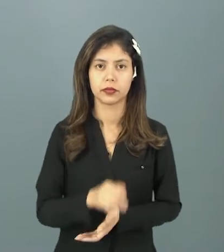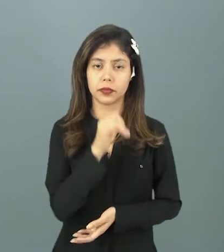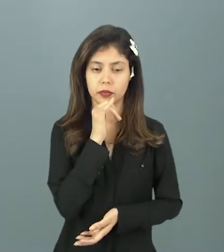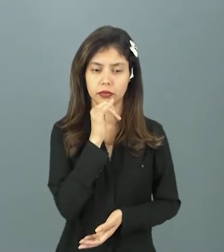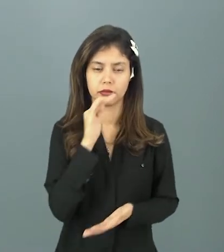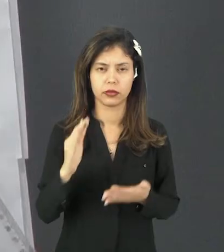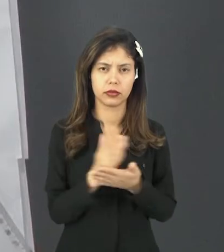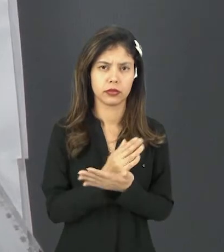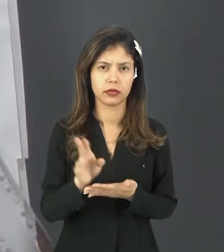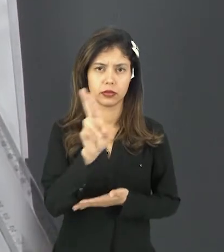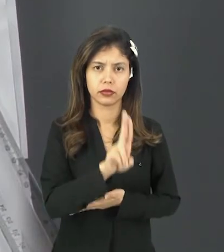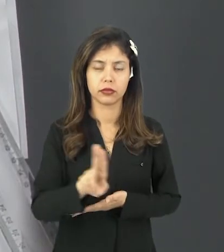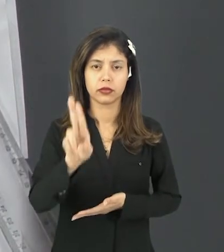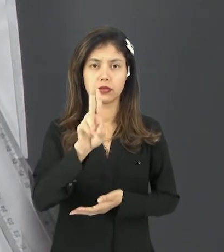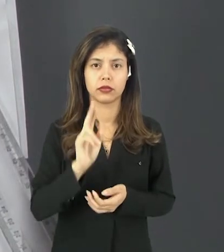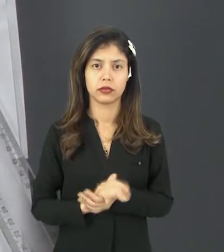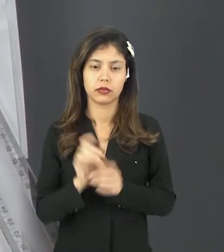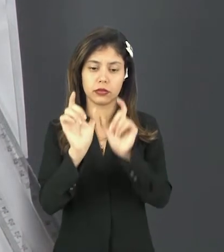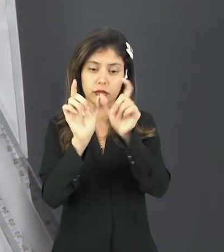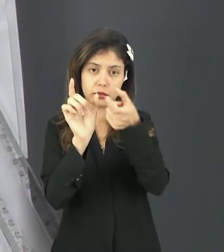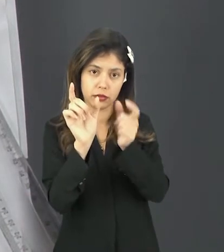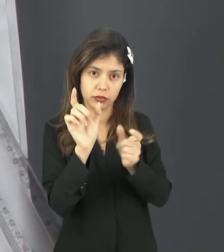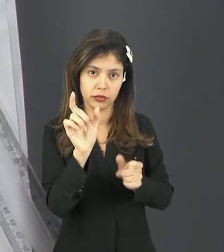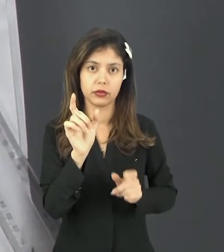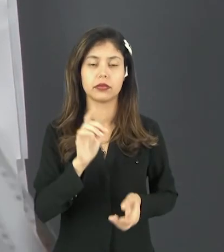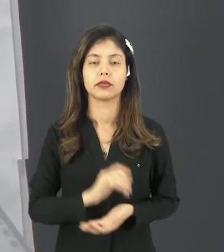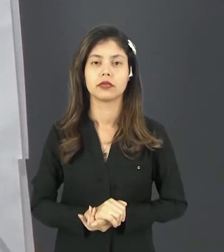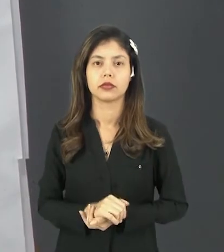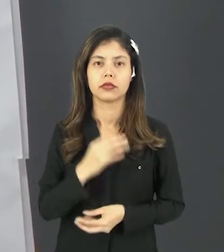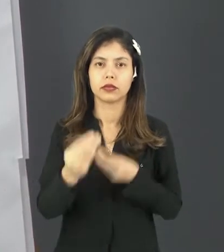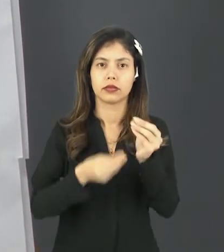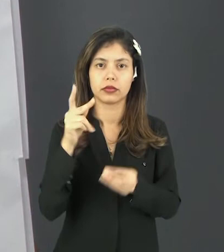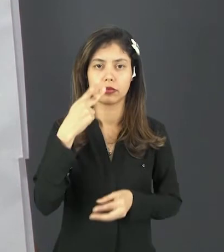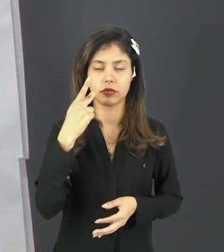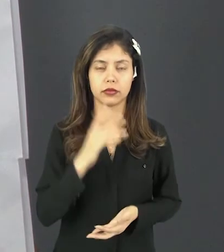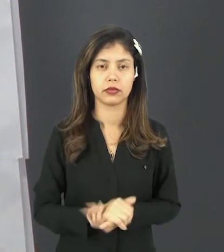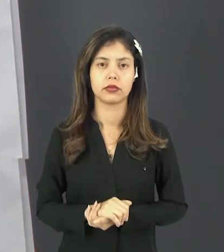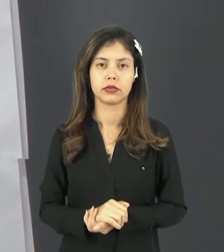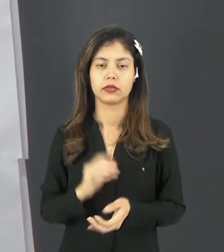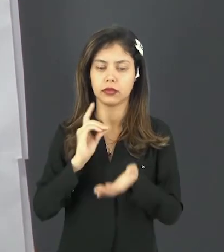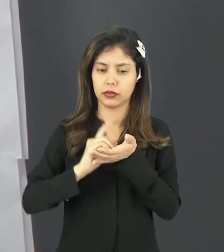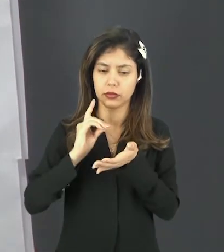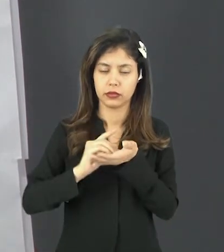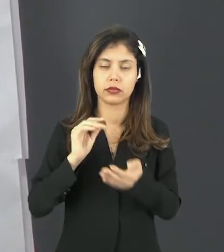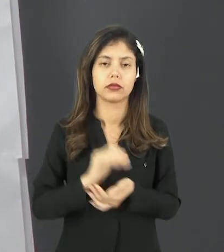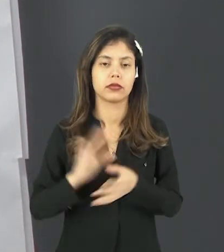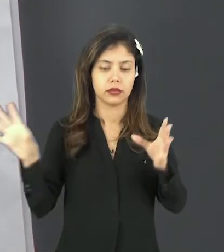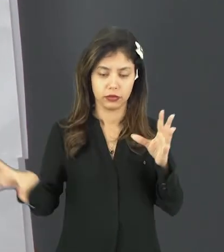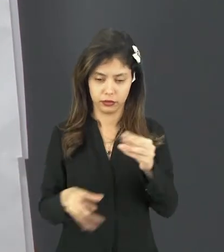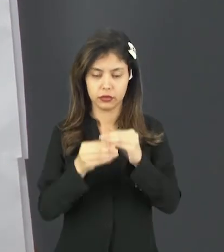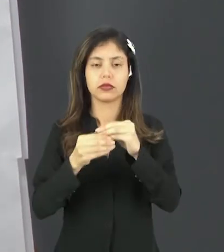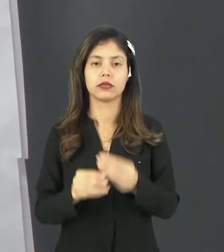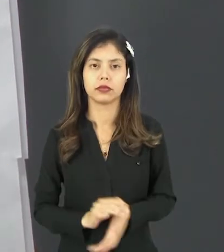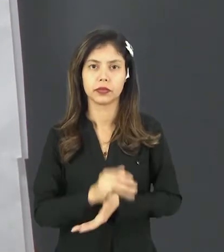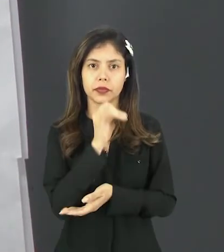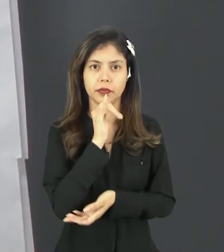algumas utilizações do verbete. Como eu falei, ó, esse dicionário ele é bem completo aqui.